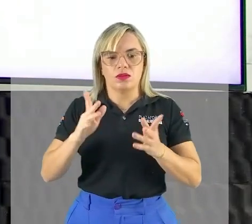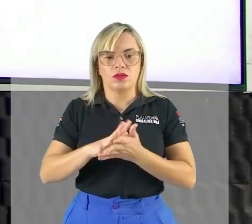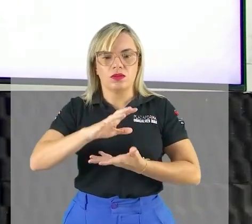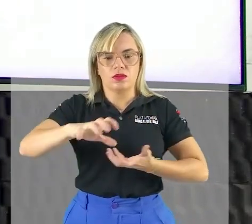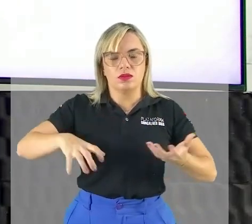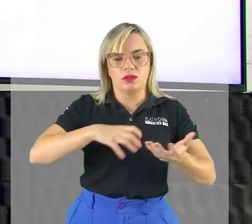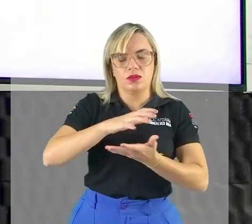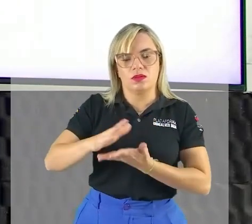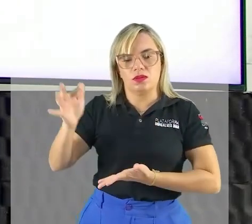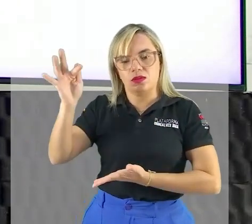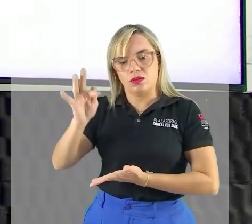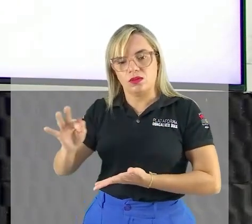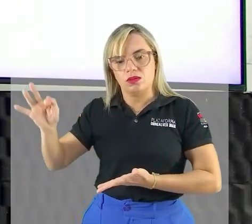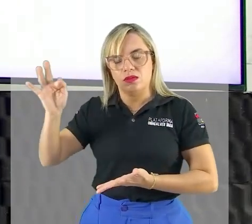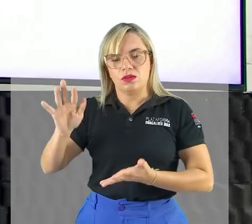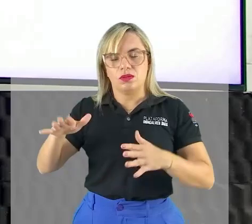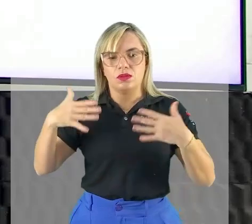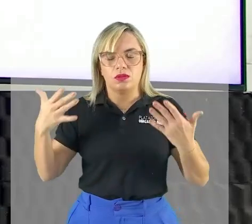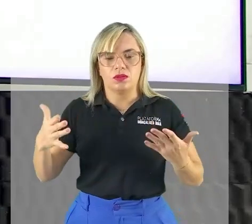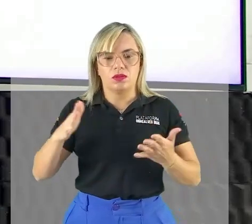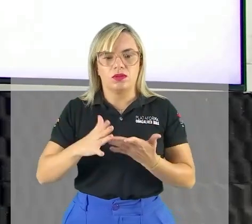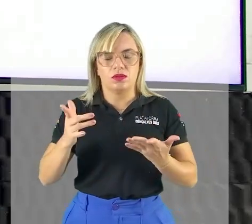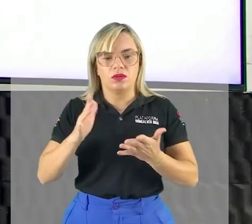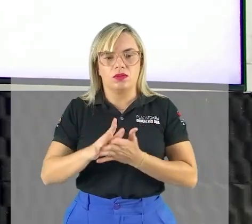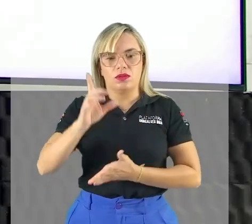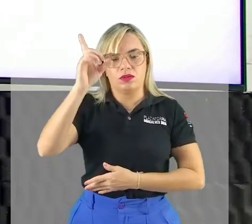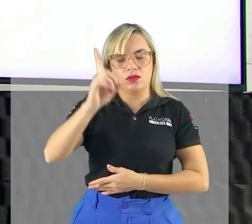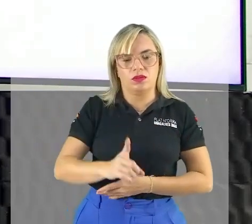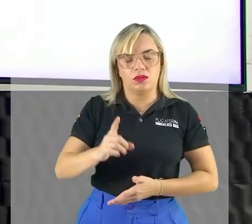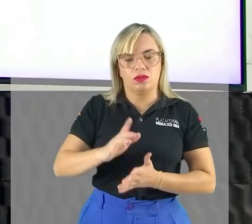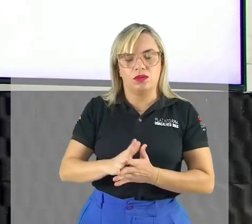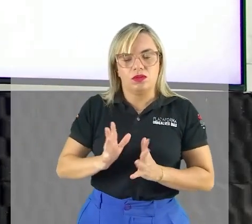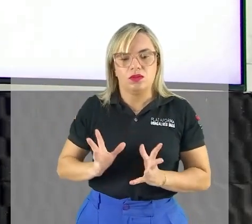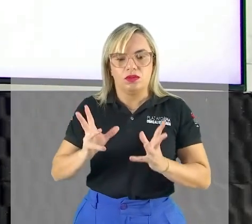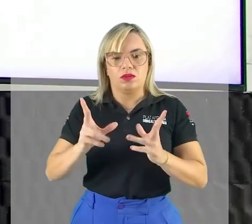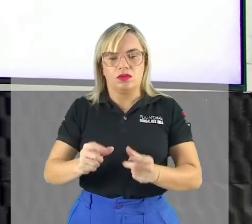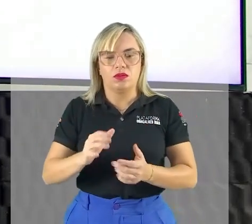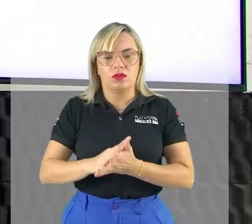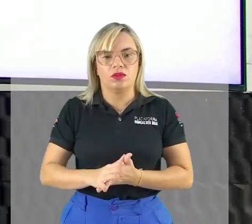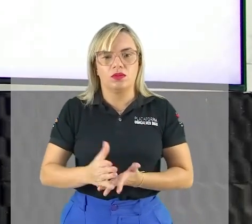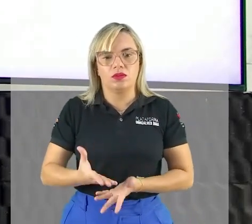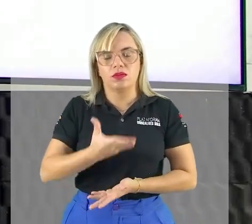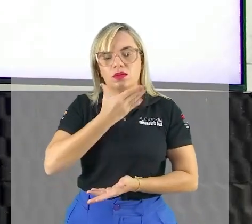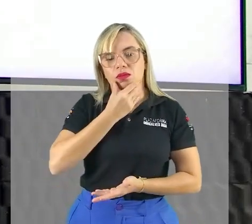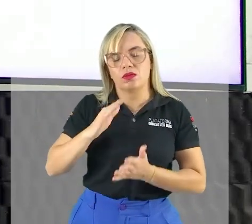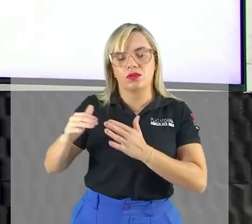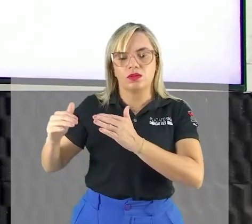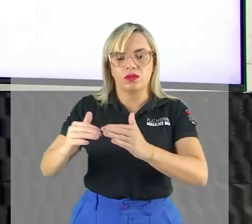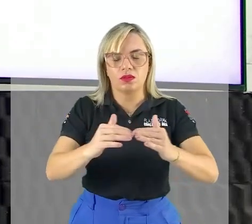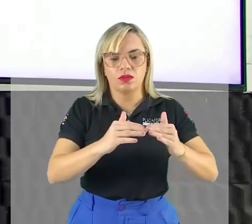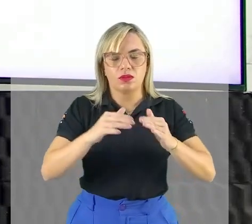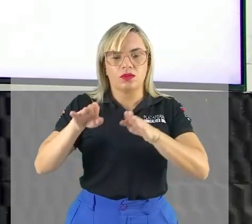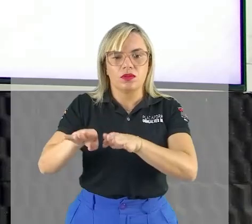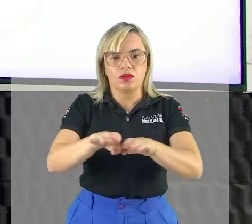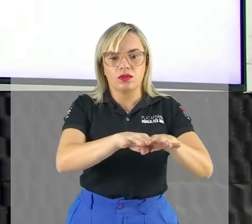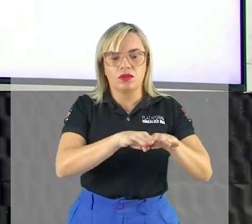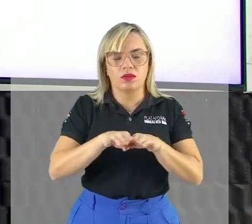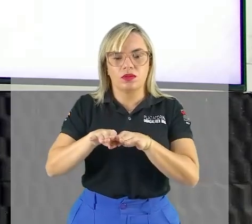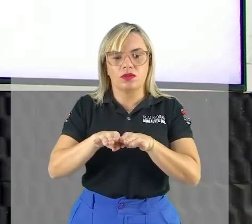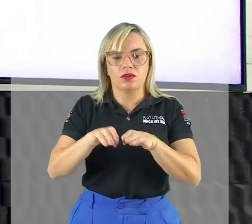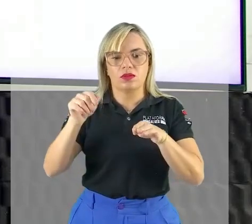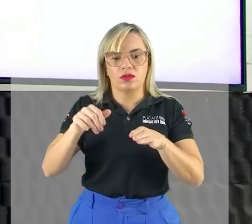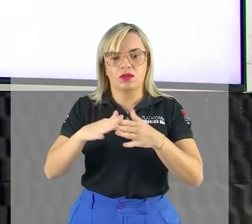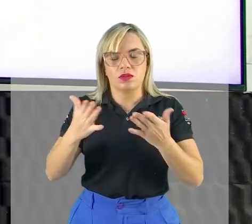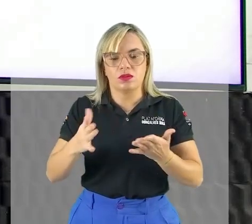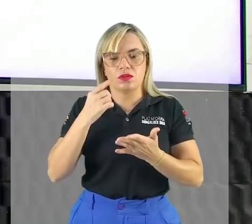Revolução Francesa e a a essa esse direito Universal do homem é para dar exatamente paridade igualdade Equidade a